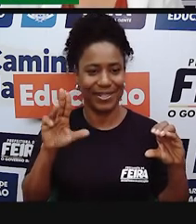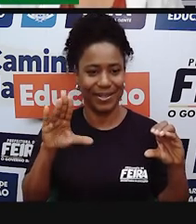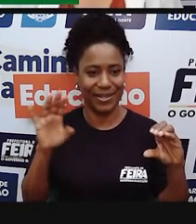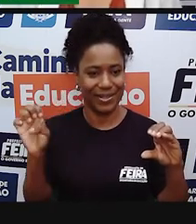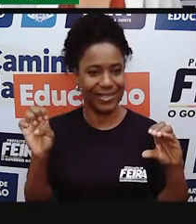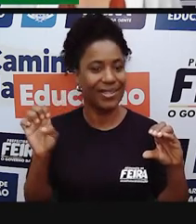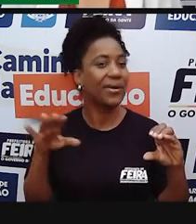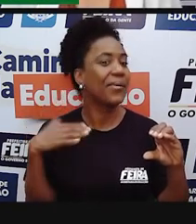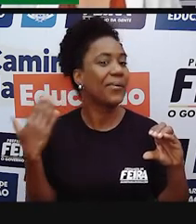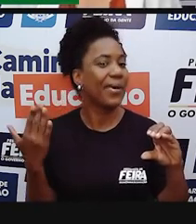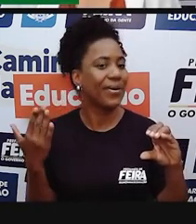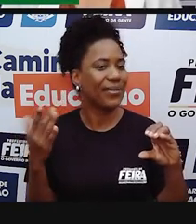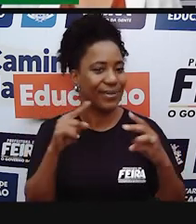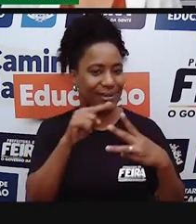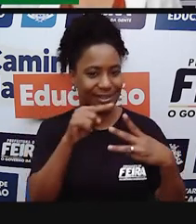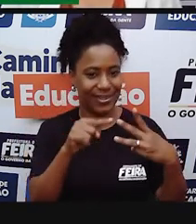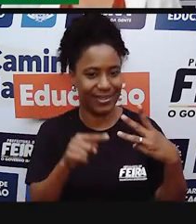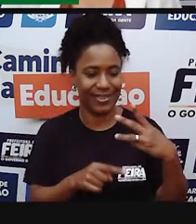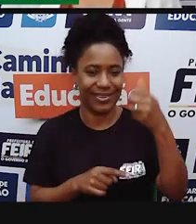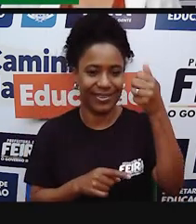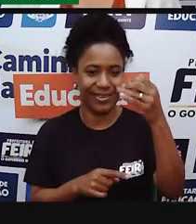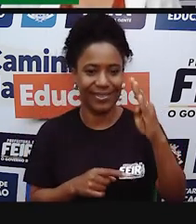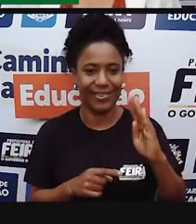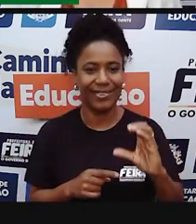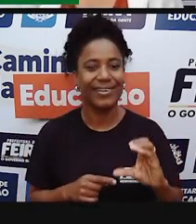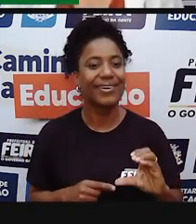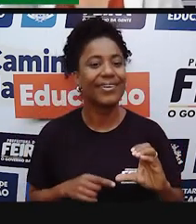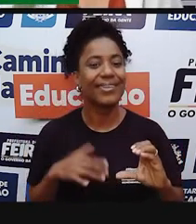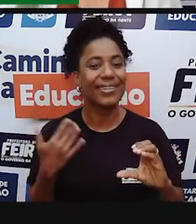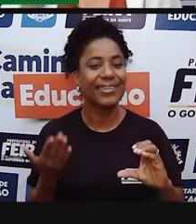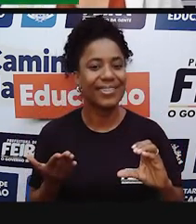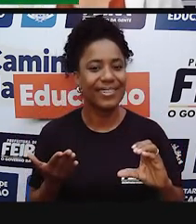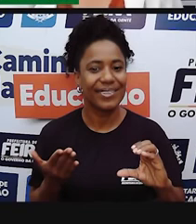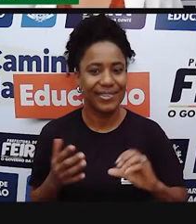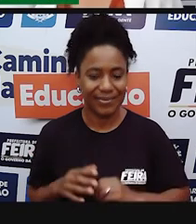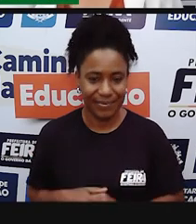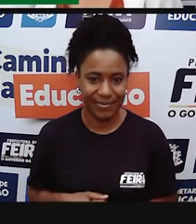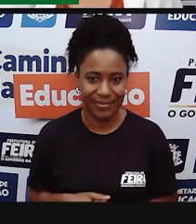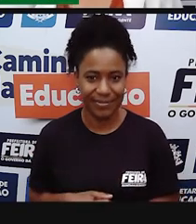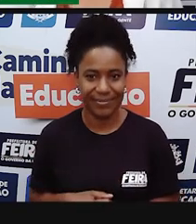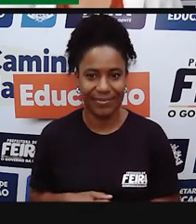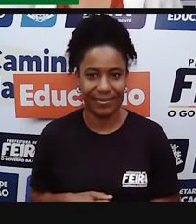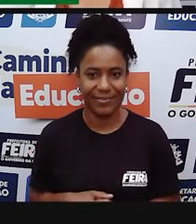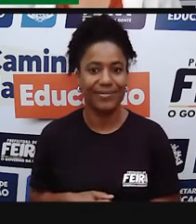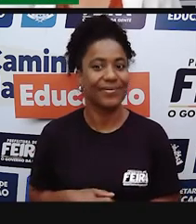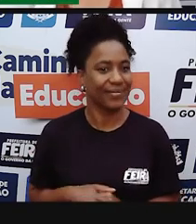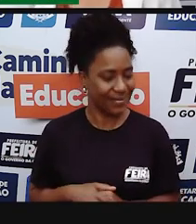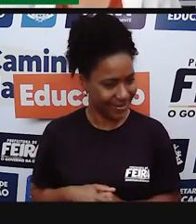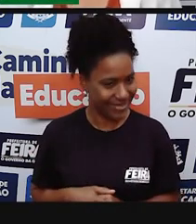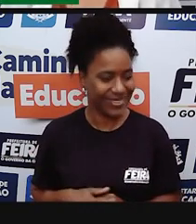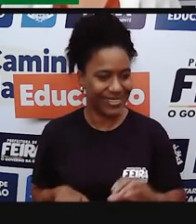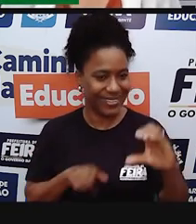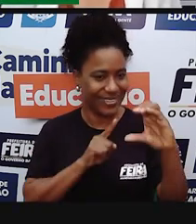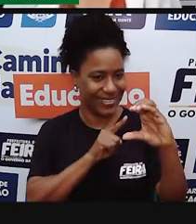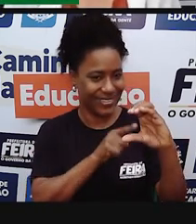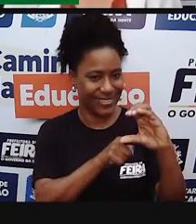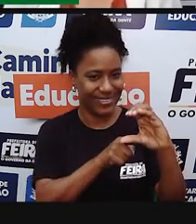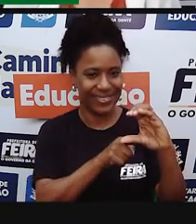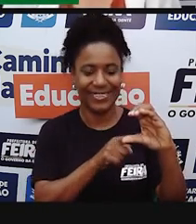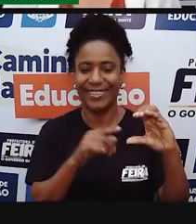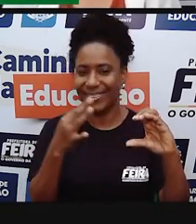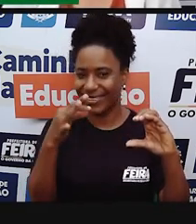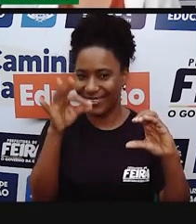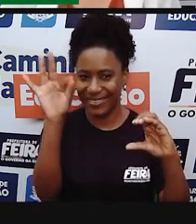a Leroy be worse still dance o Léo Se és Collection Oi